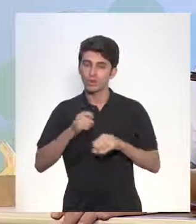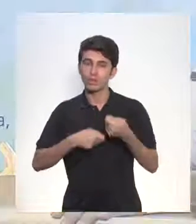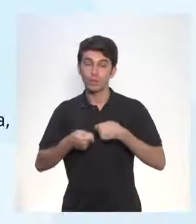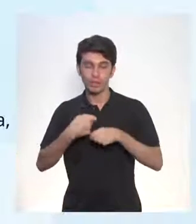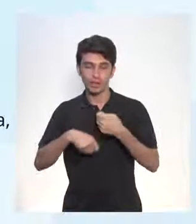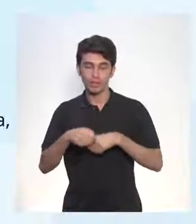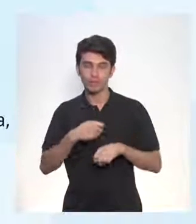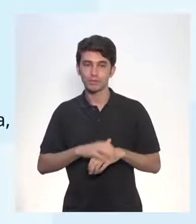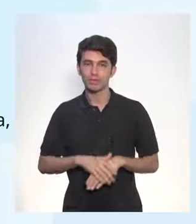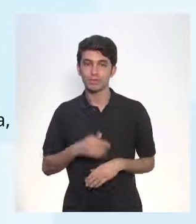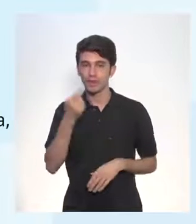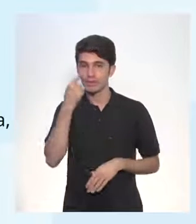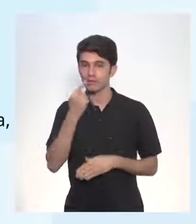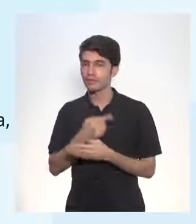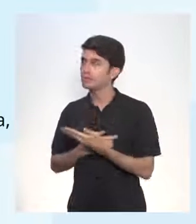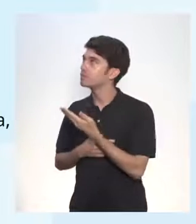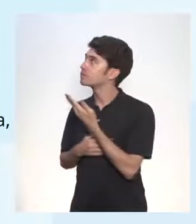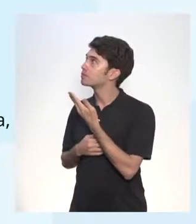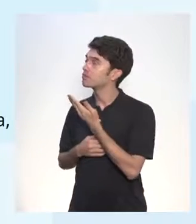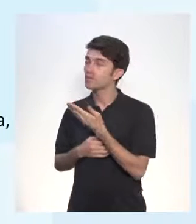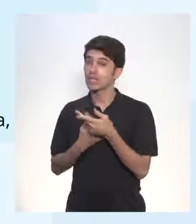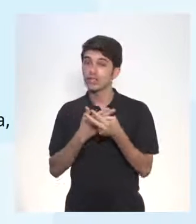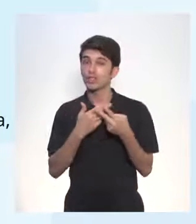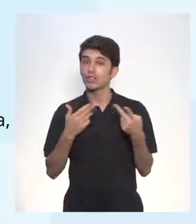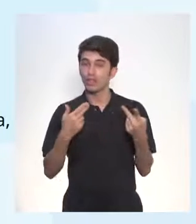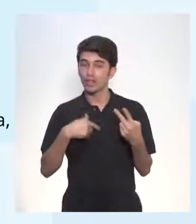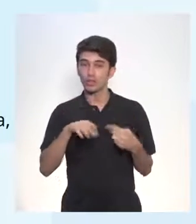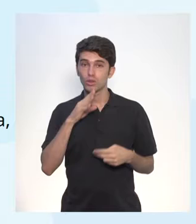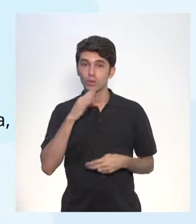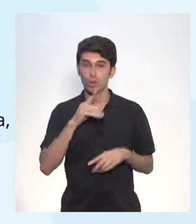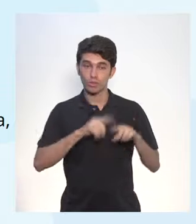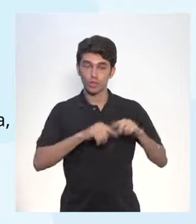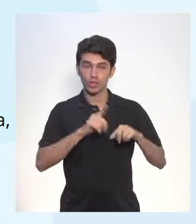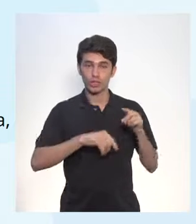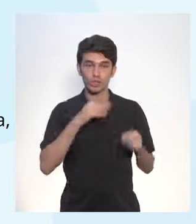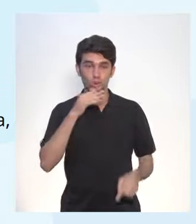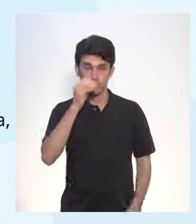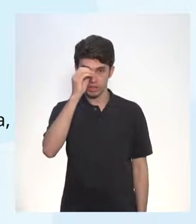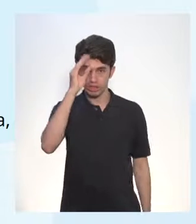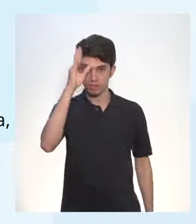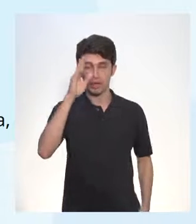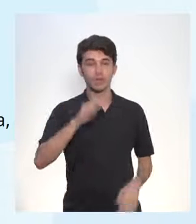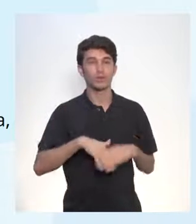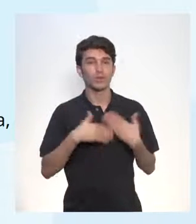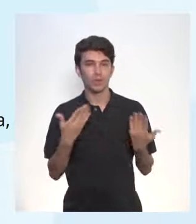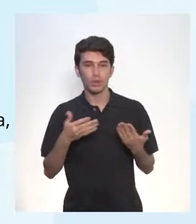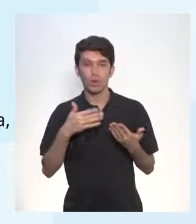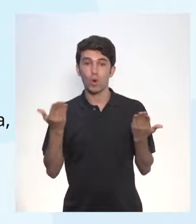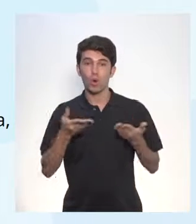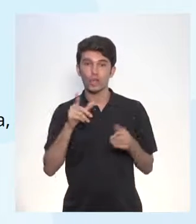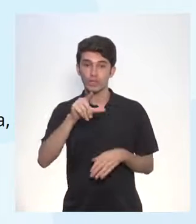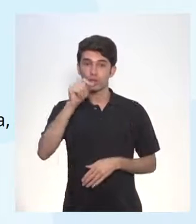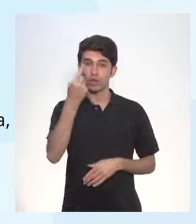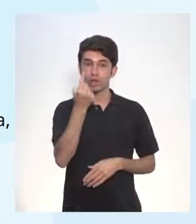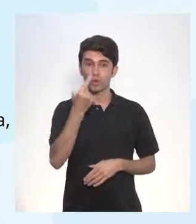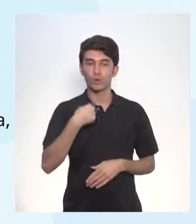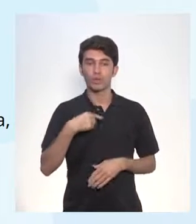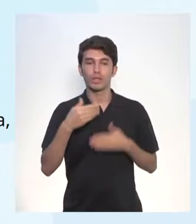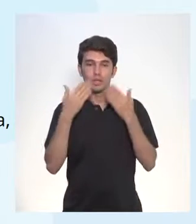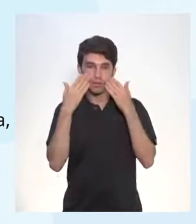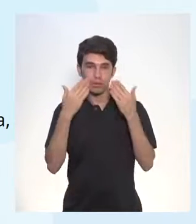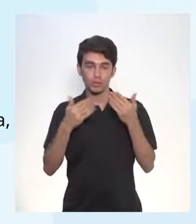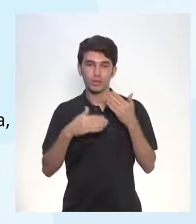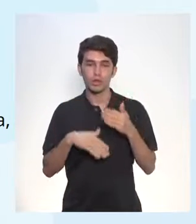olhadinha. São muitos objetos do conhecimento aqui, mas nós selecionamos um hoje e falamos sobre ele. Mas em qual